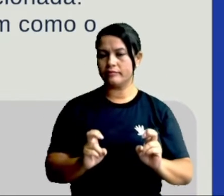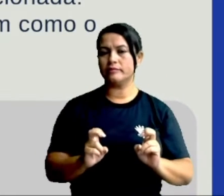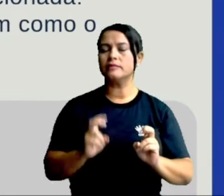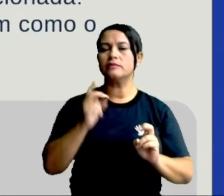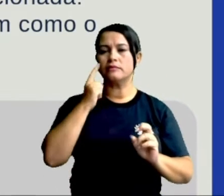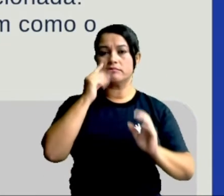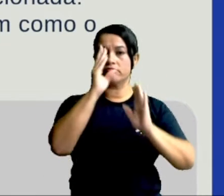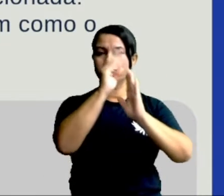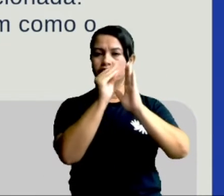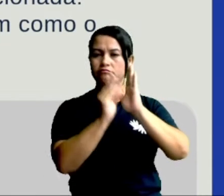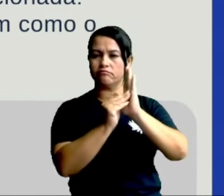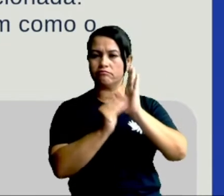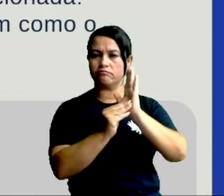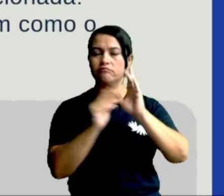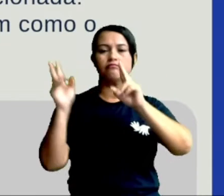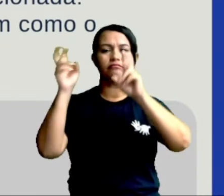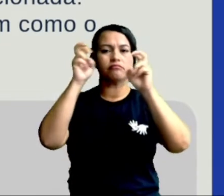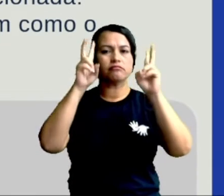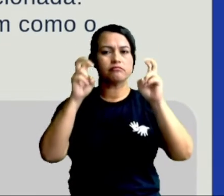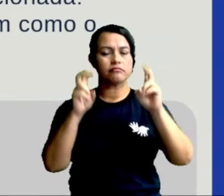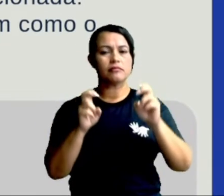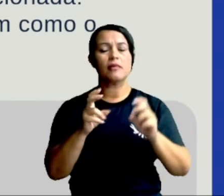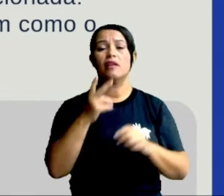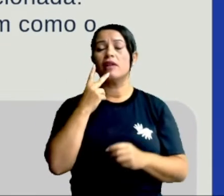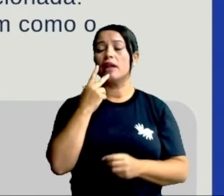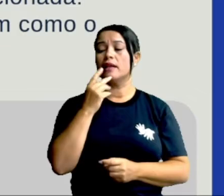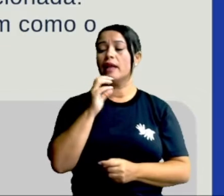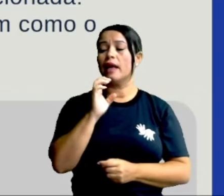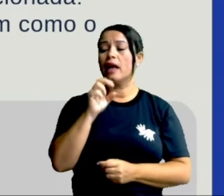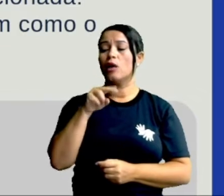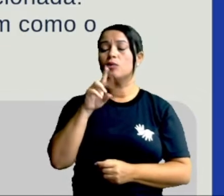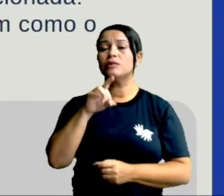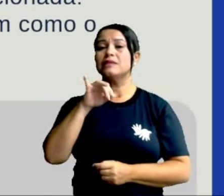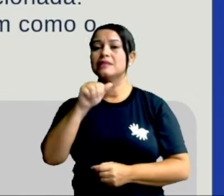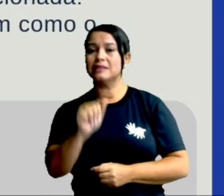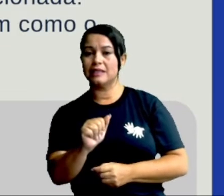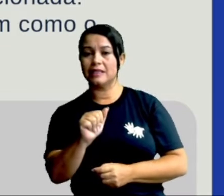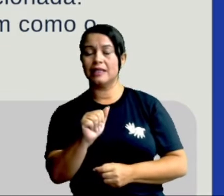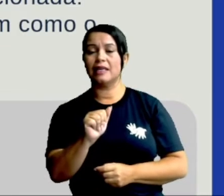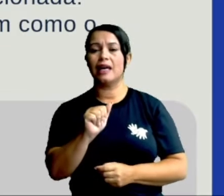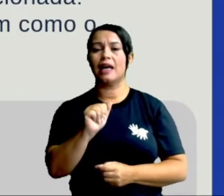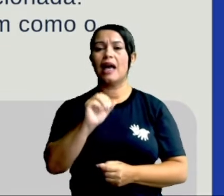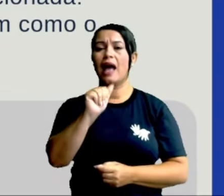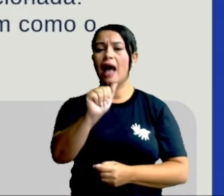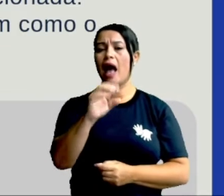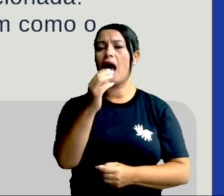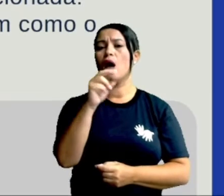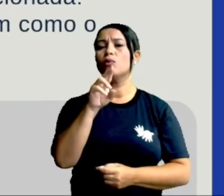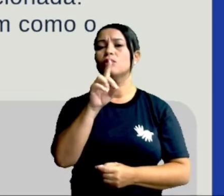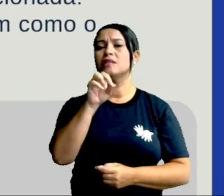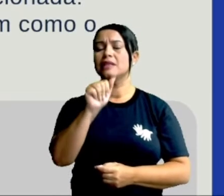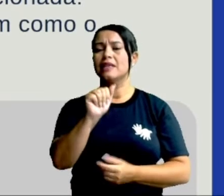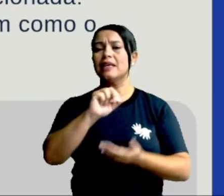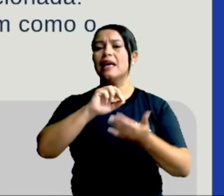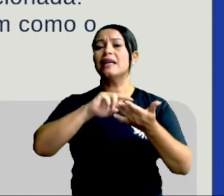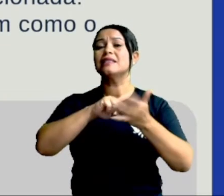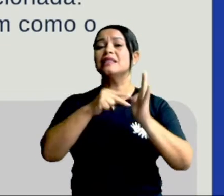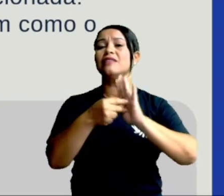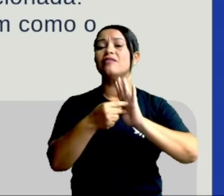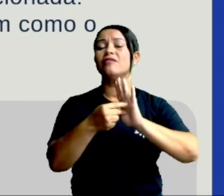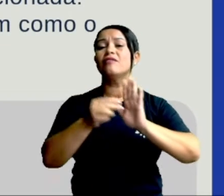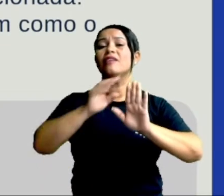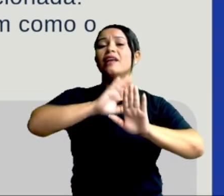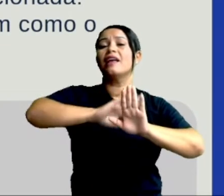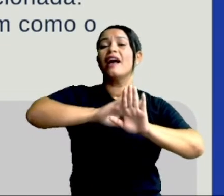né, entre aspas. Eu digo aí, ó, em acudia, está implícita aí a expressão aquele